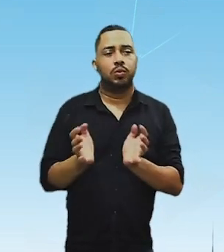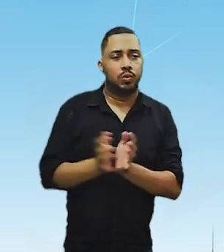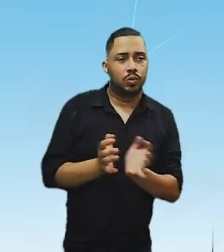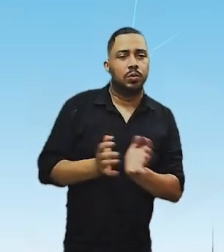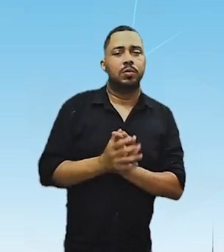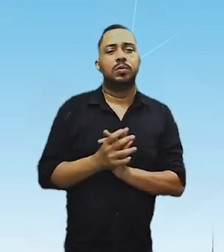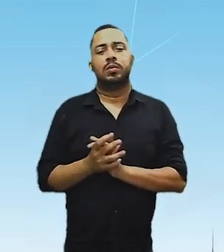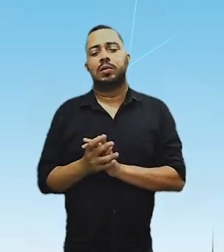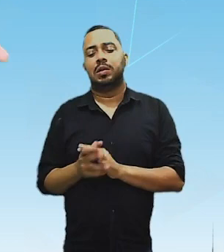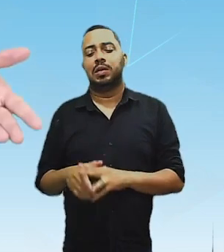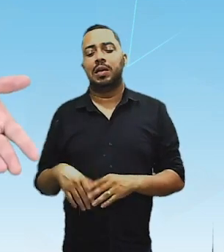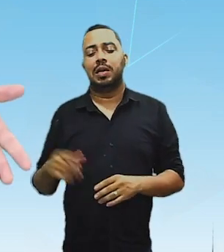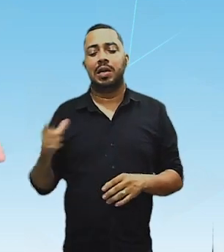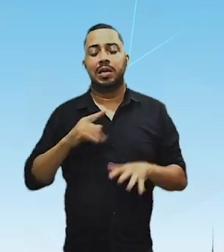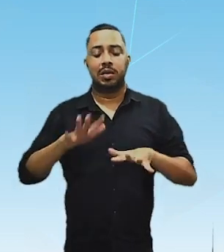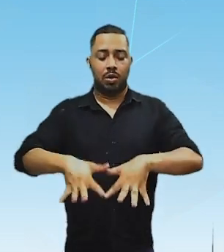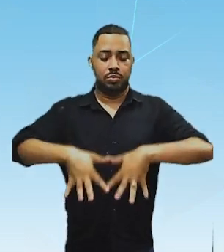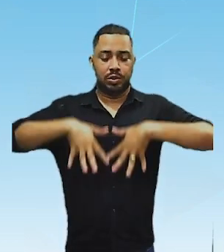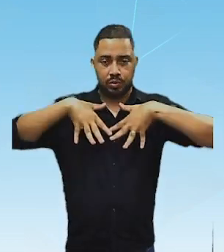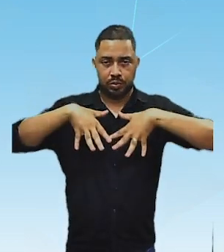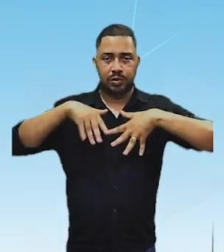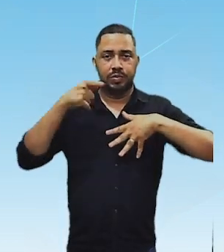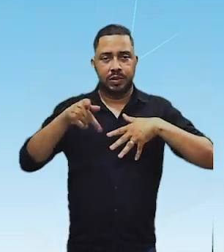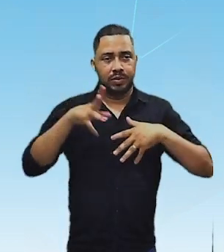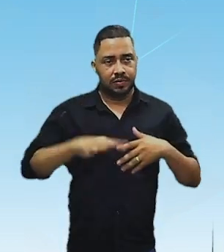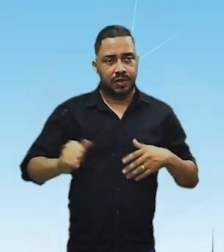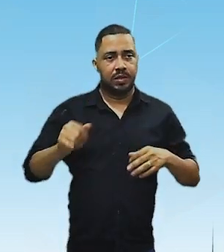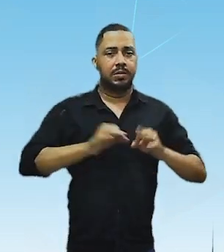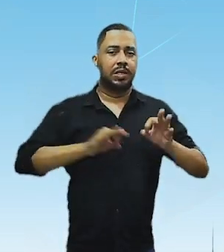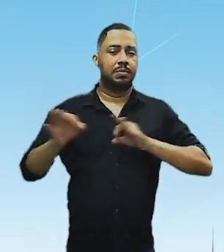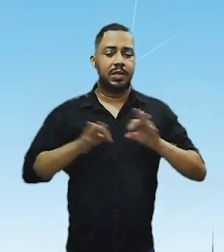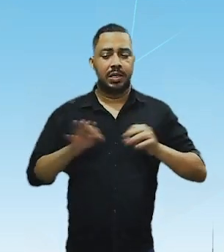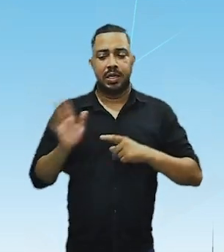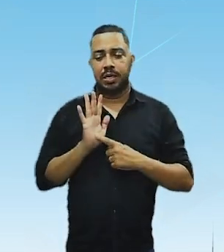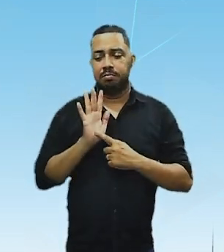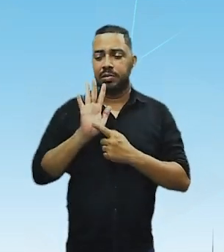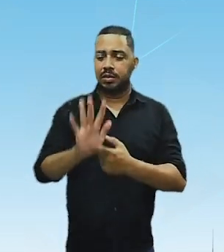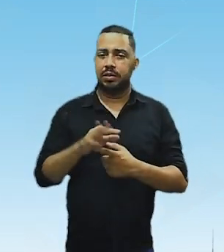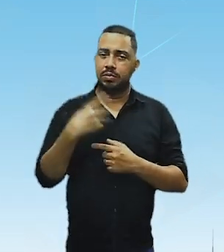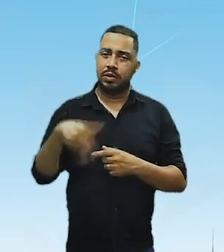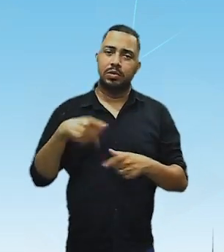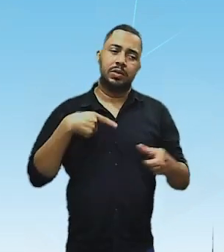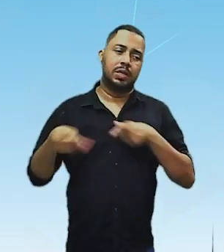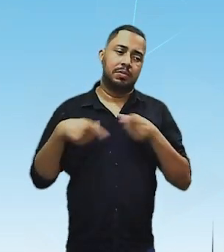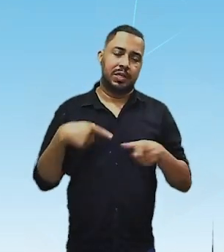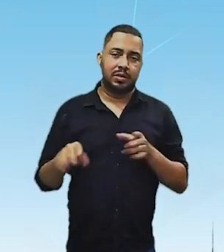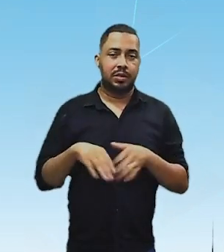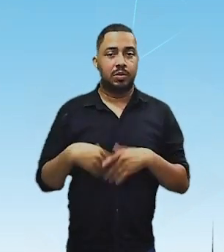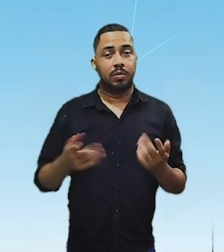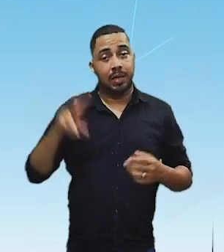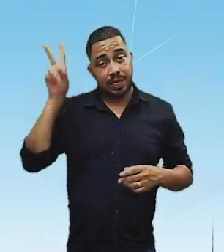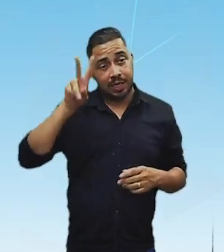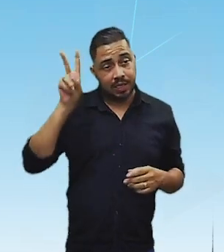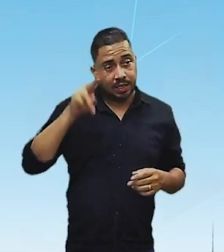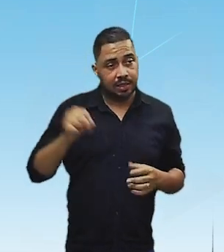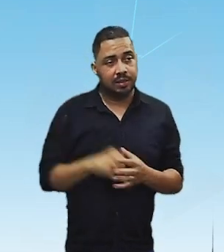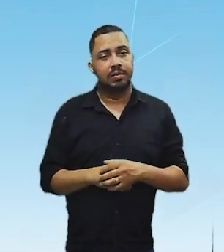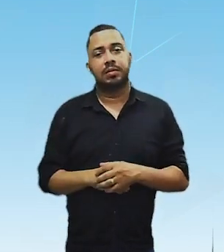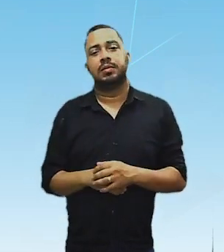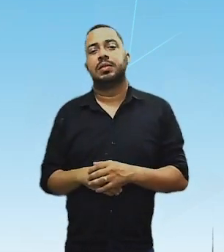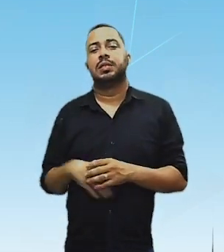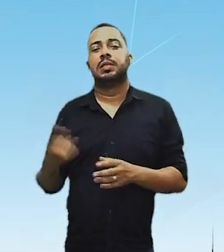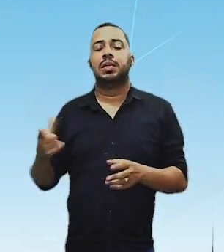o auditório a que vocês vão preparar e apresentar o seu trabalho. Então, lembrem-se disso, aproximar a questão